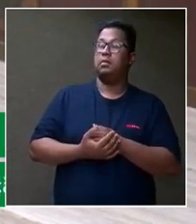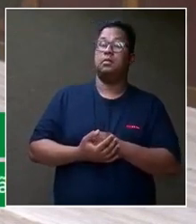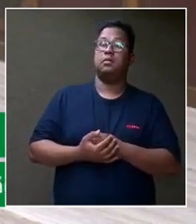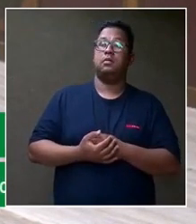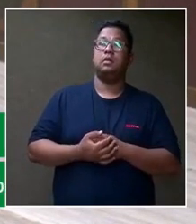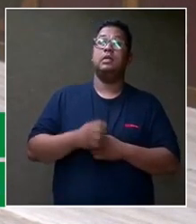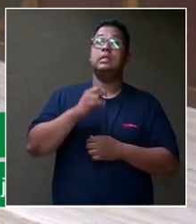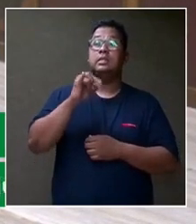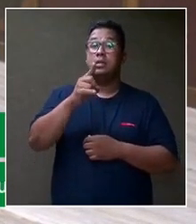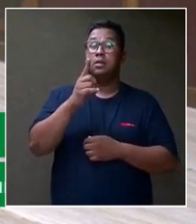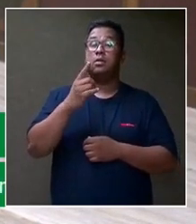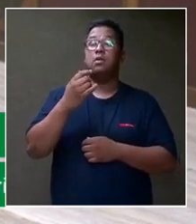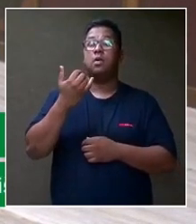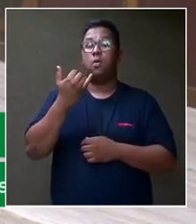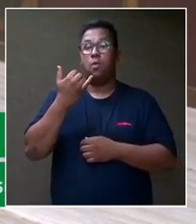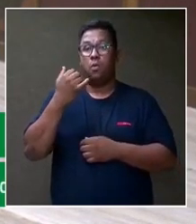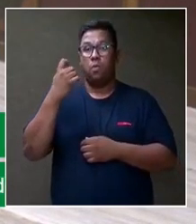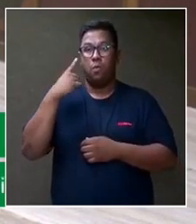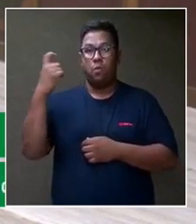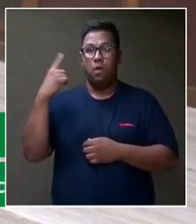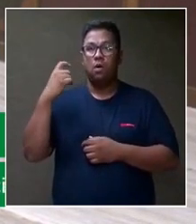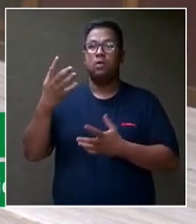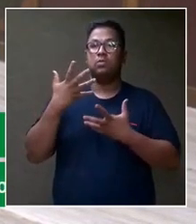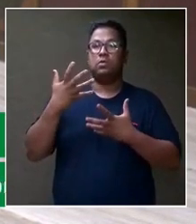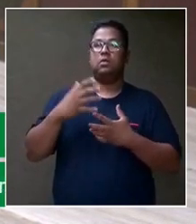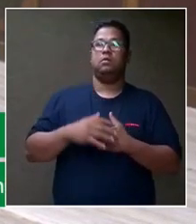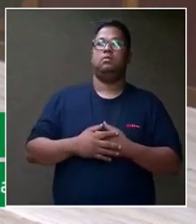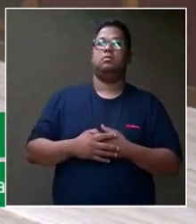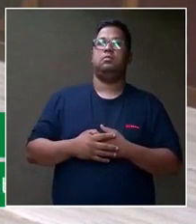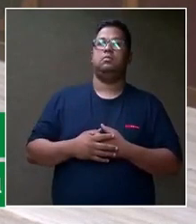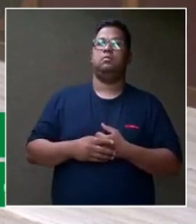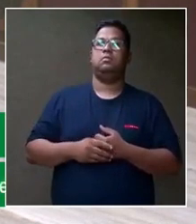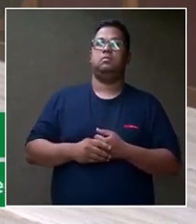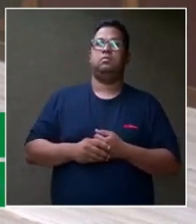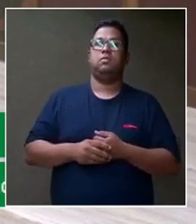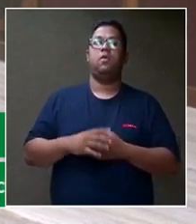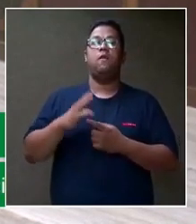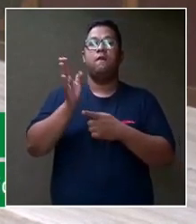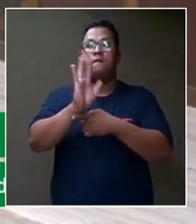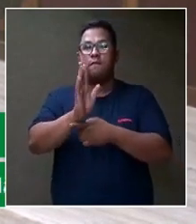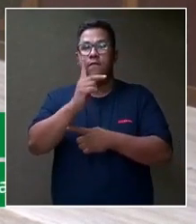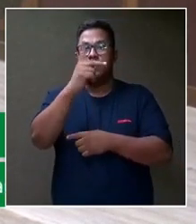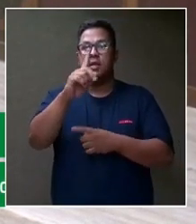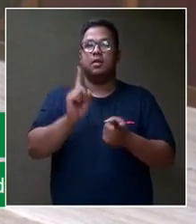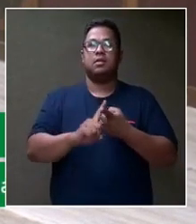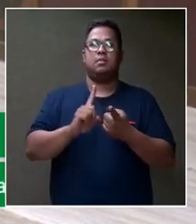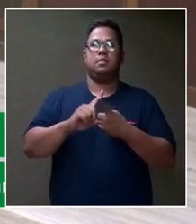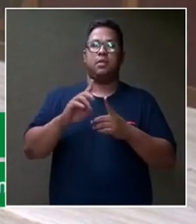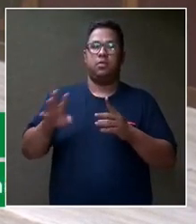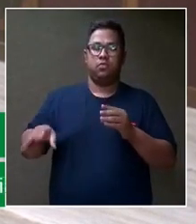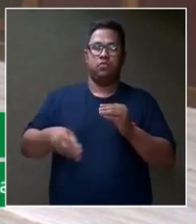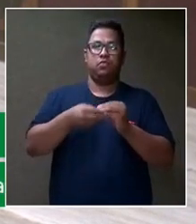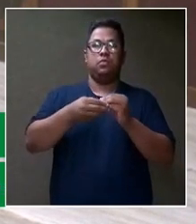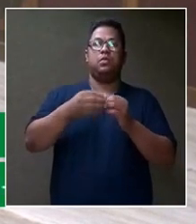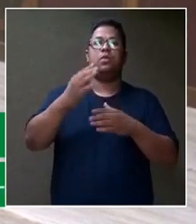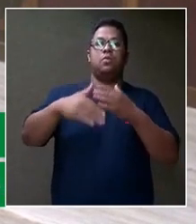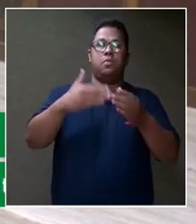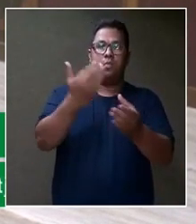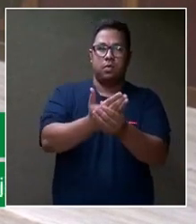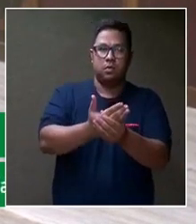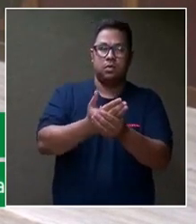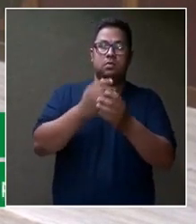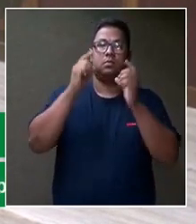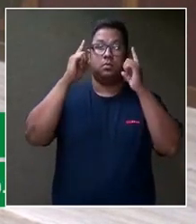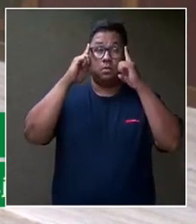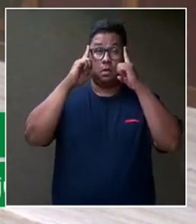Se ele colocar o áudio dela, eu quero colocar os vídeos. O áudio de prestação dela aqui, excelência. Eu quero colocar os vídeos que eu juntei no processo. Mas ele está fazendo não,